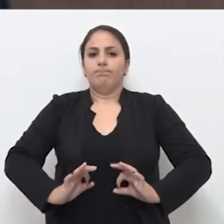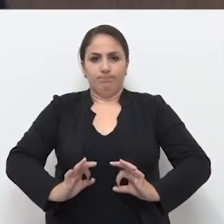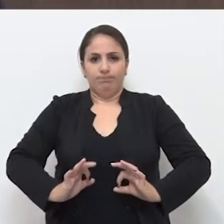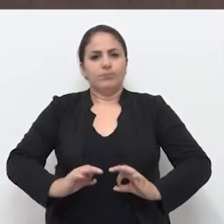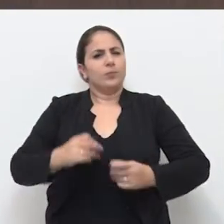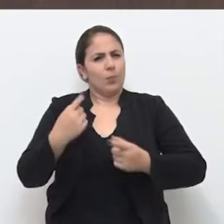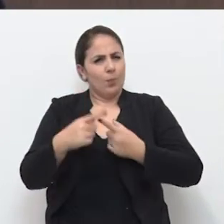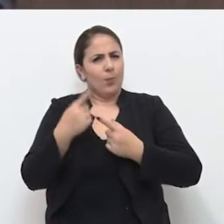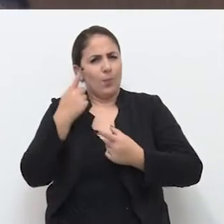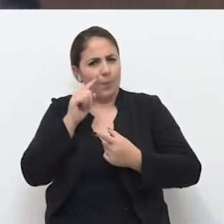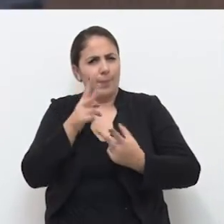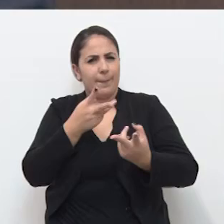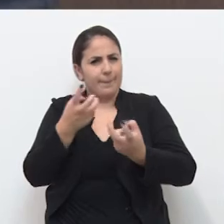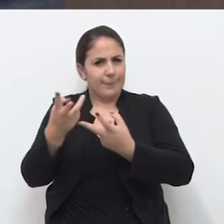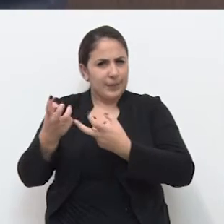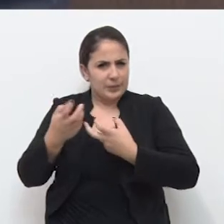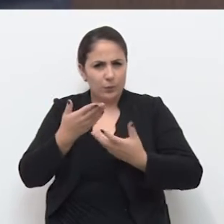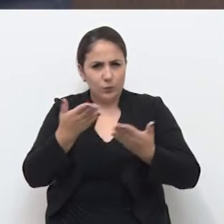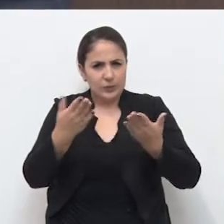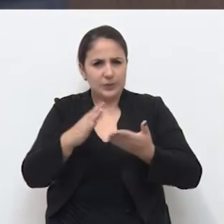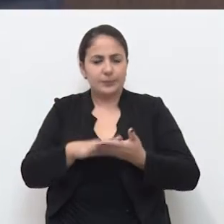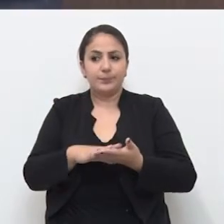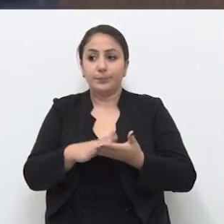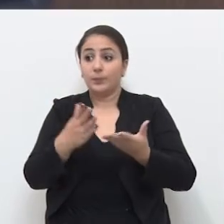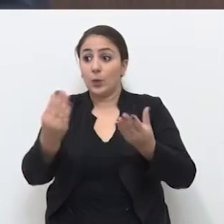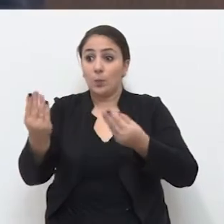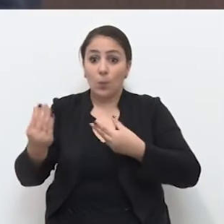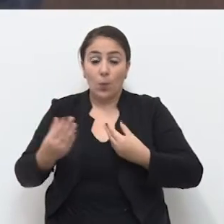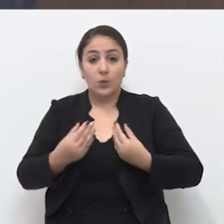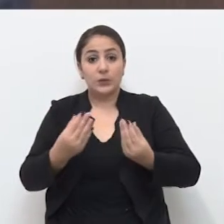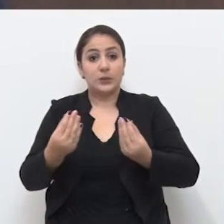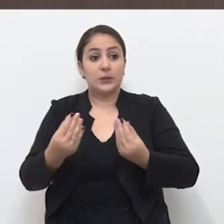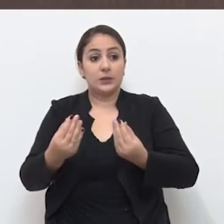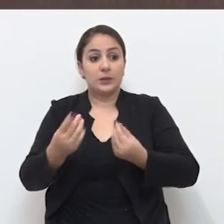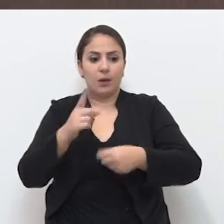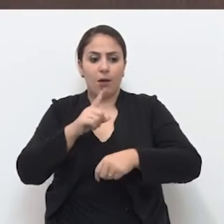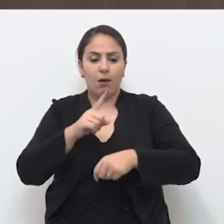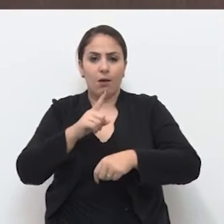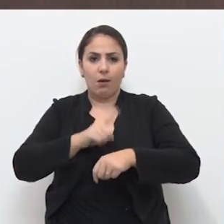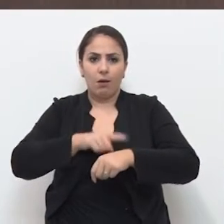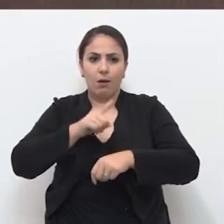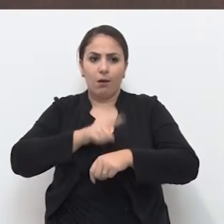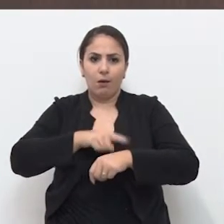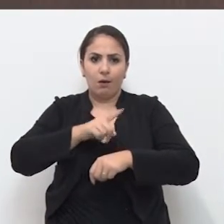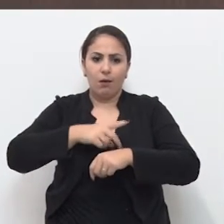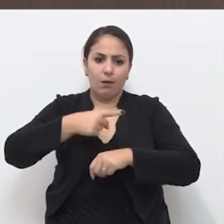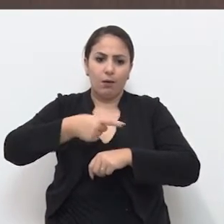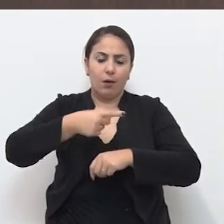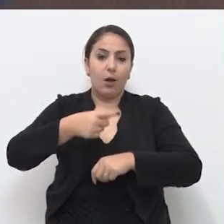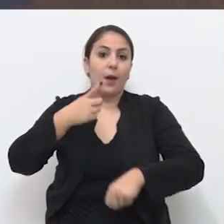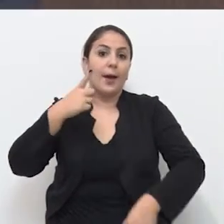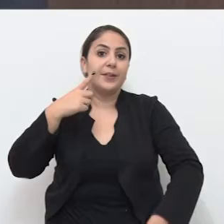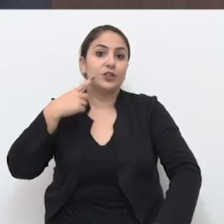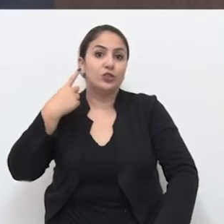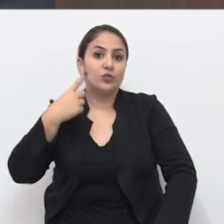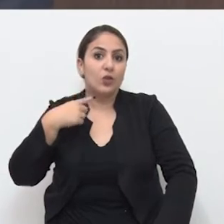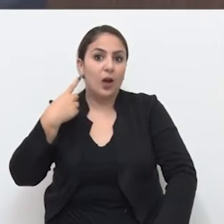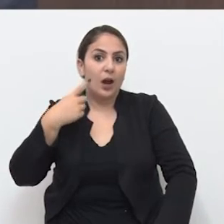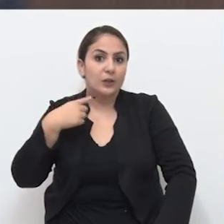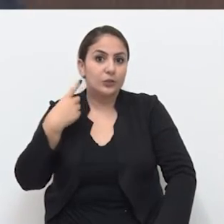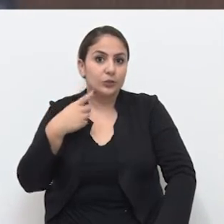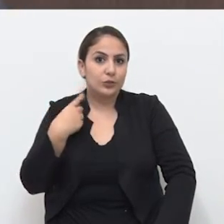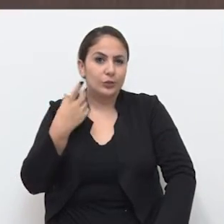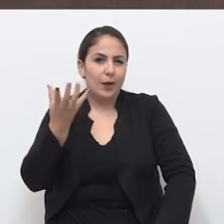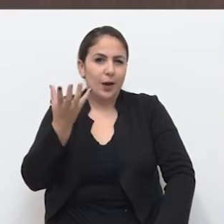cautela, porque vejam os senhores o montante de honorários de um advogado